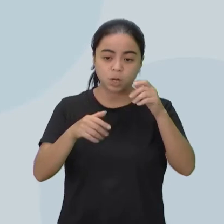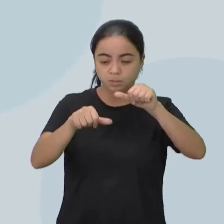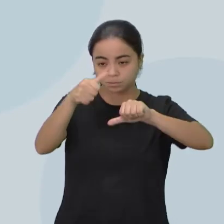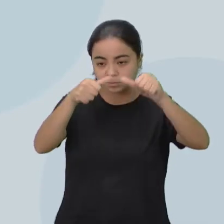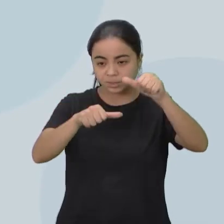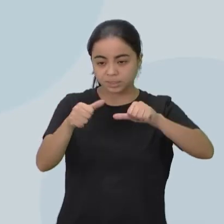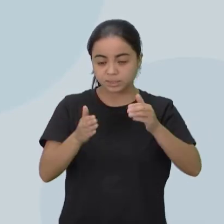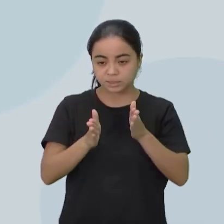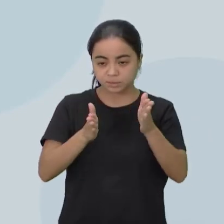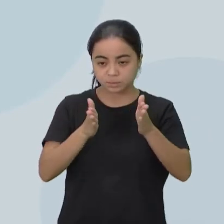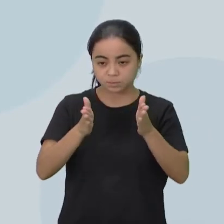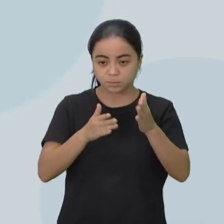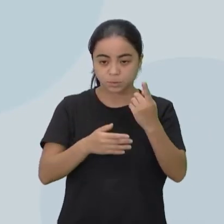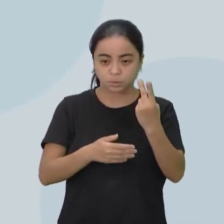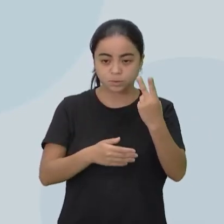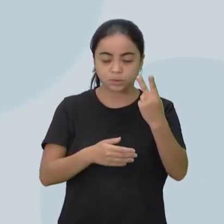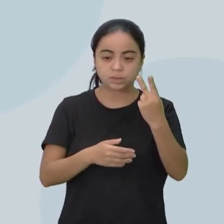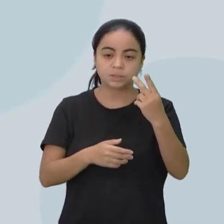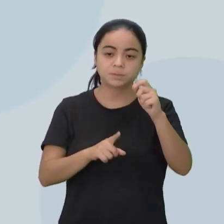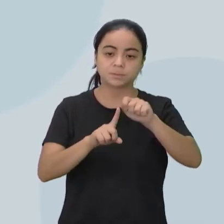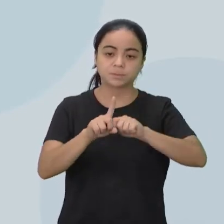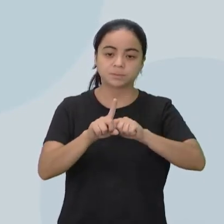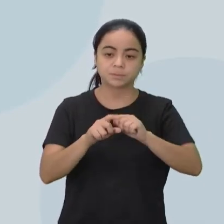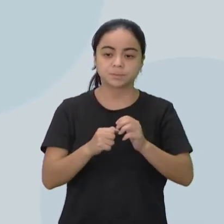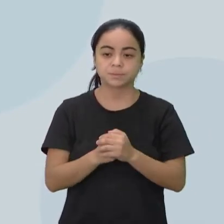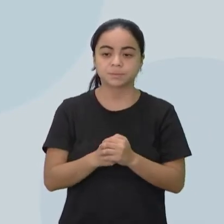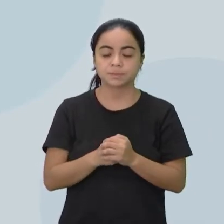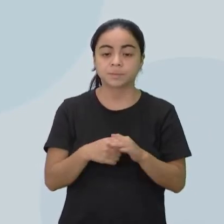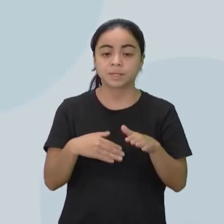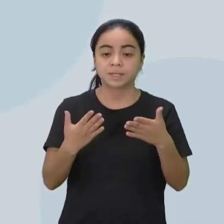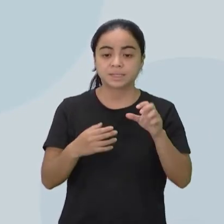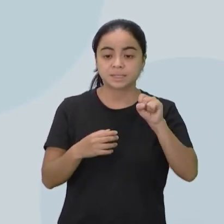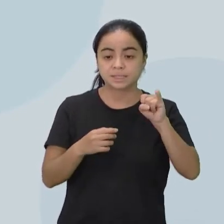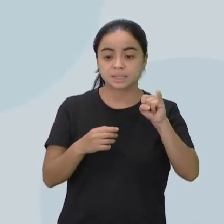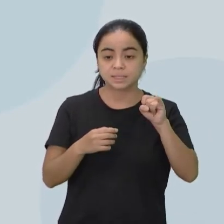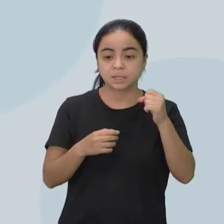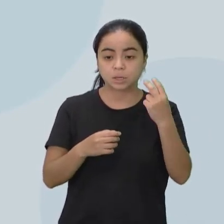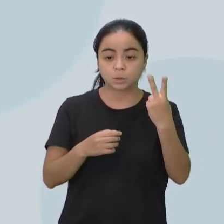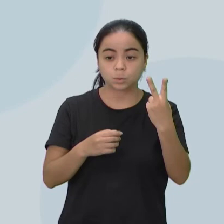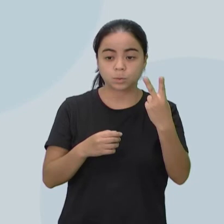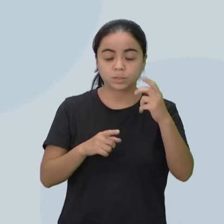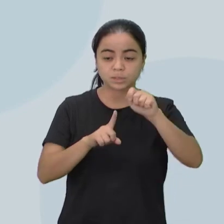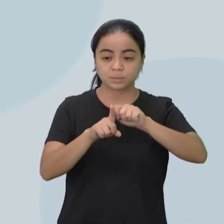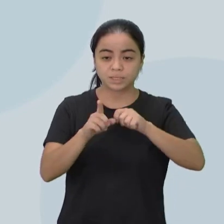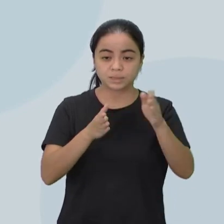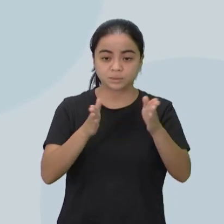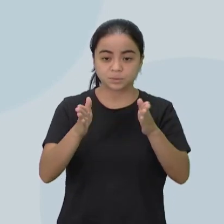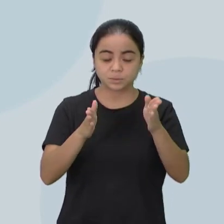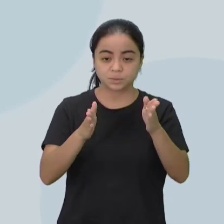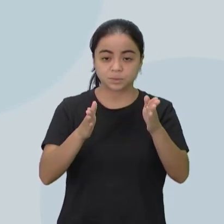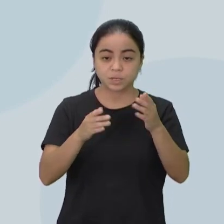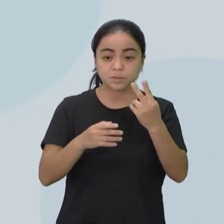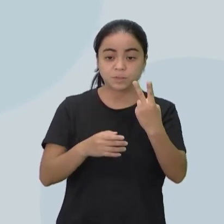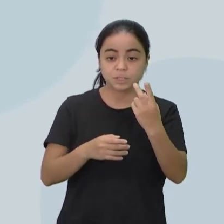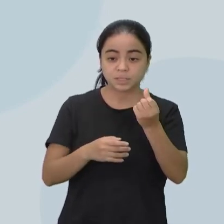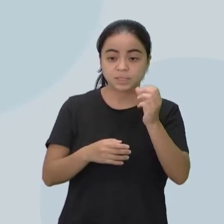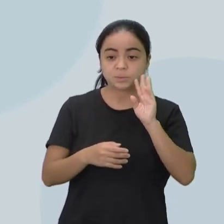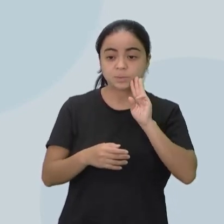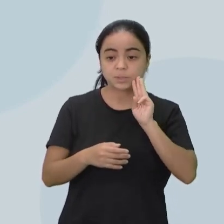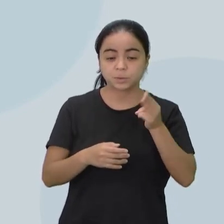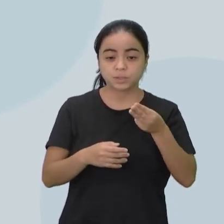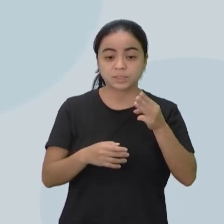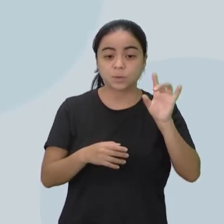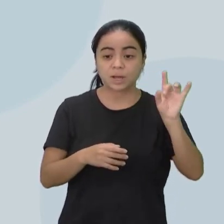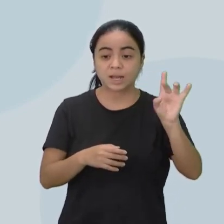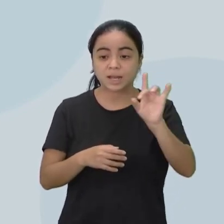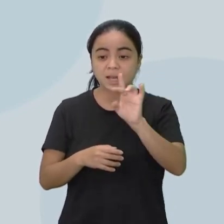2 meses. Então, ó, se em 2 meses ele andou 26 milhões, quer dizer que em cada mês